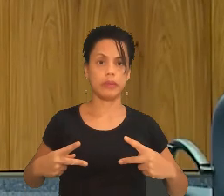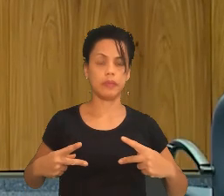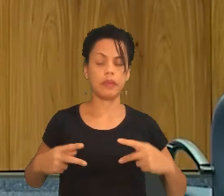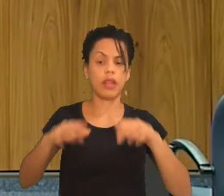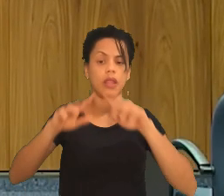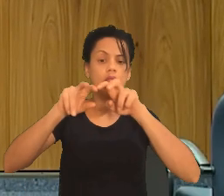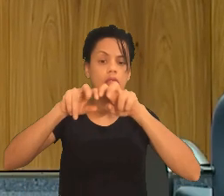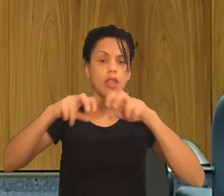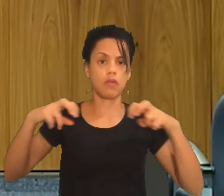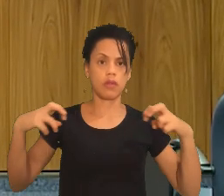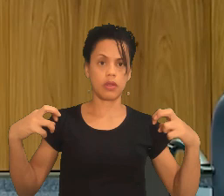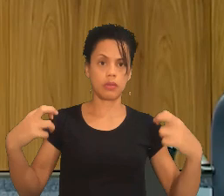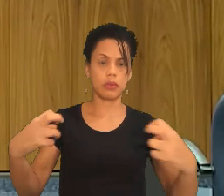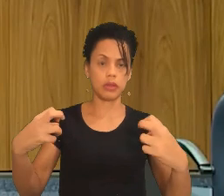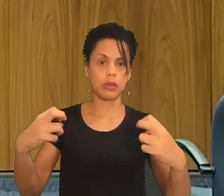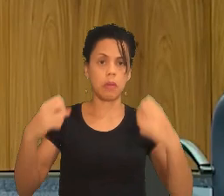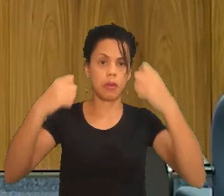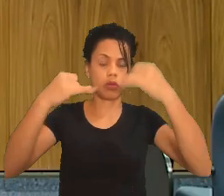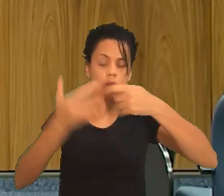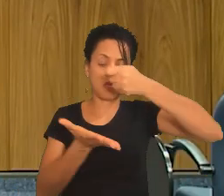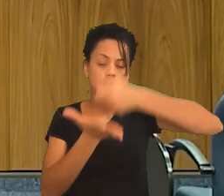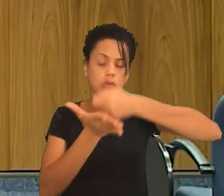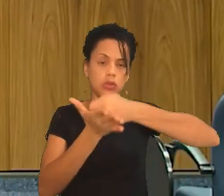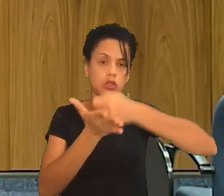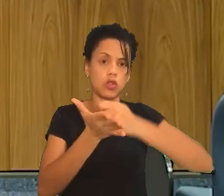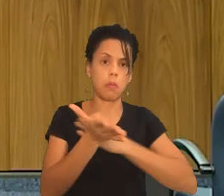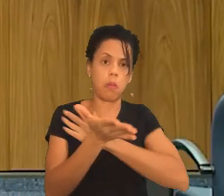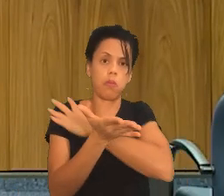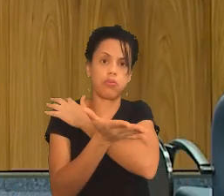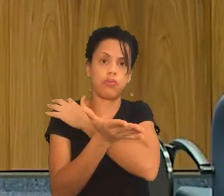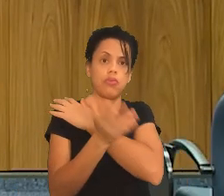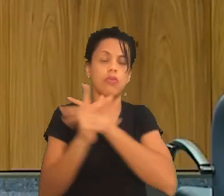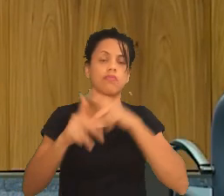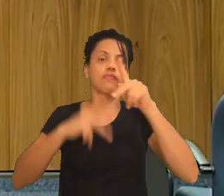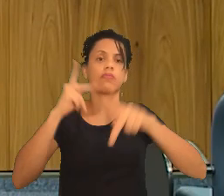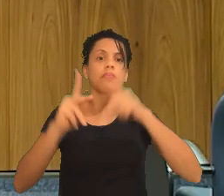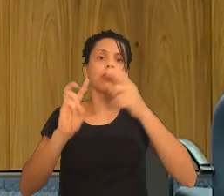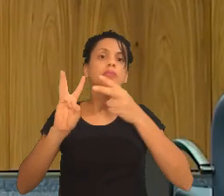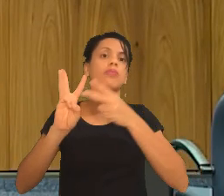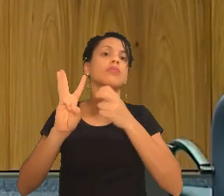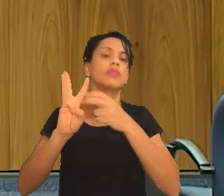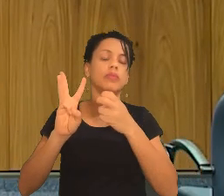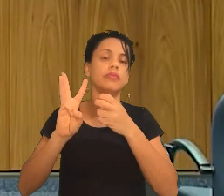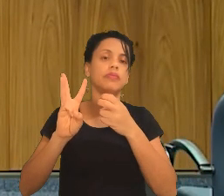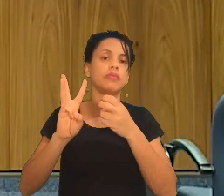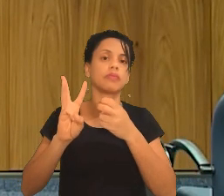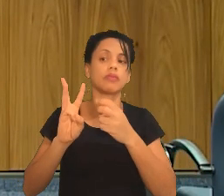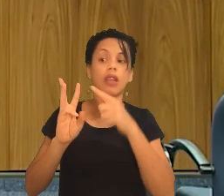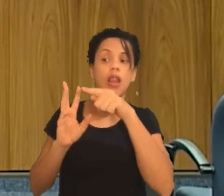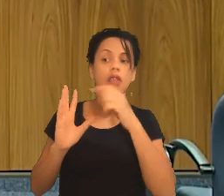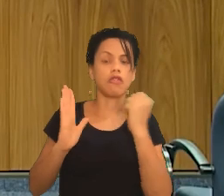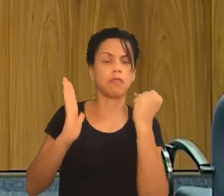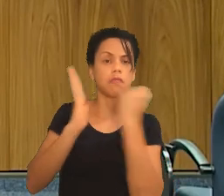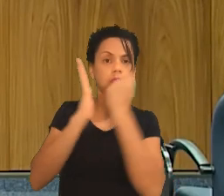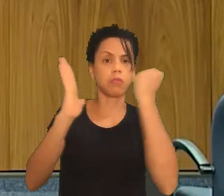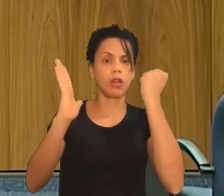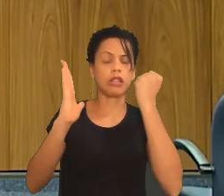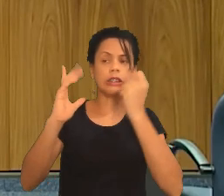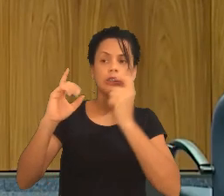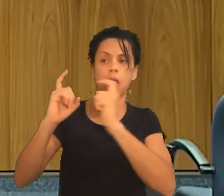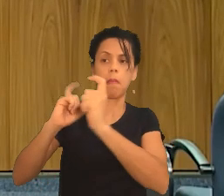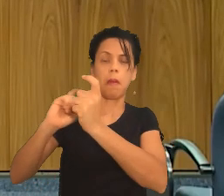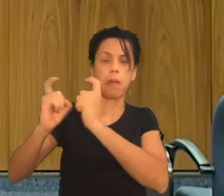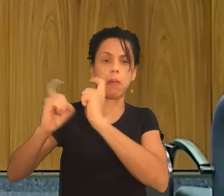mesas sobre ditadura militar e povos indígenas, e foi uma das mesas mais marcantes e debates mais importantes assim